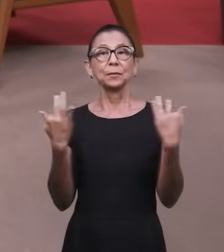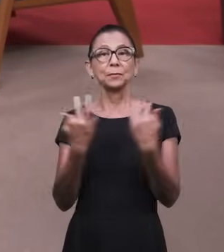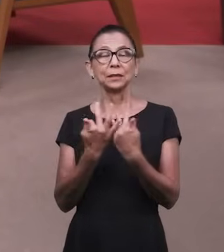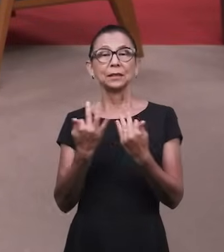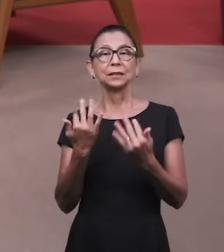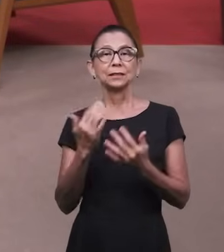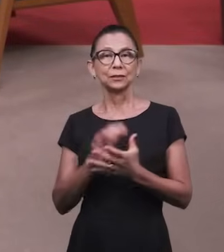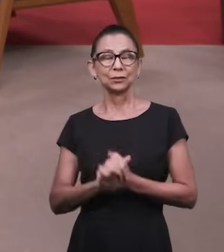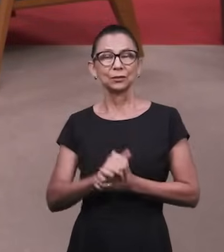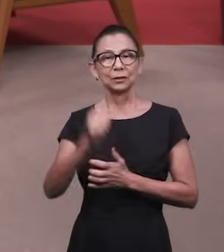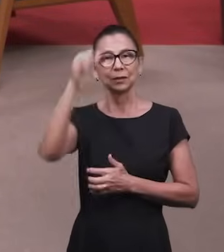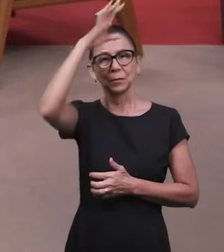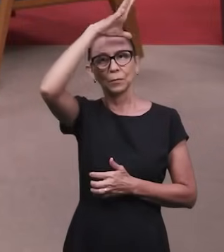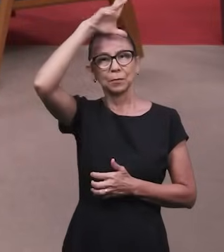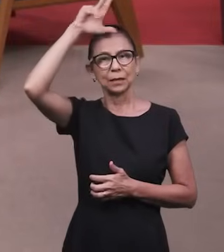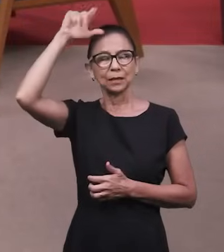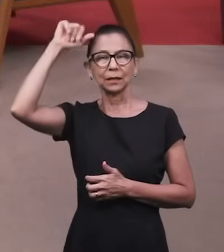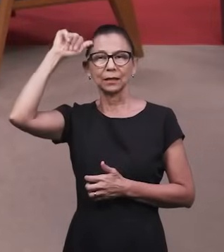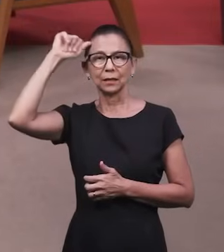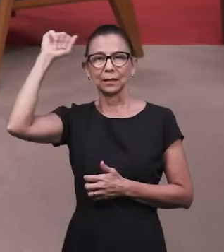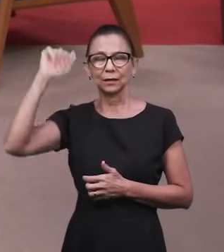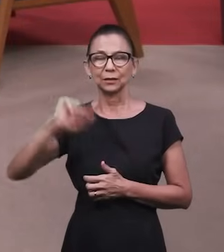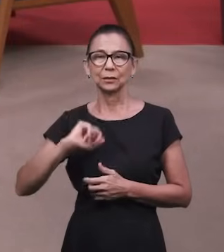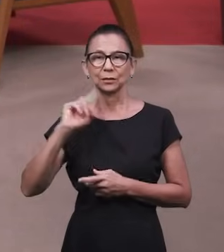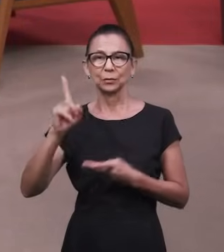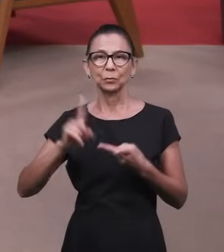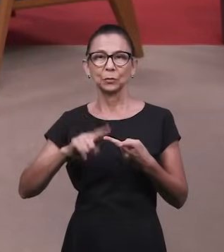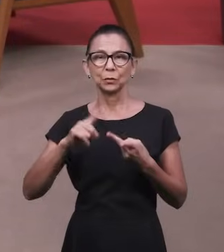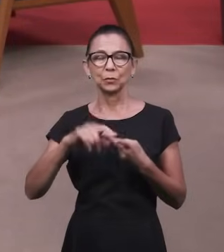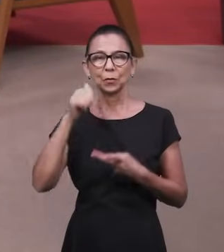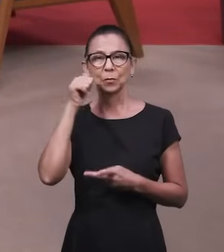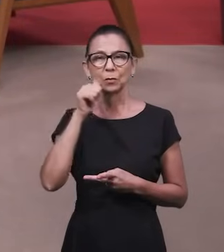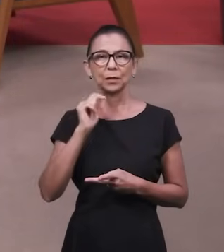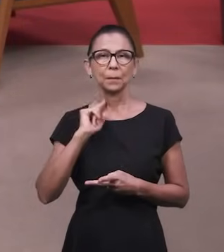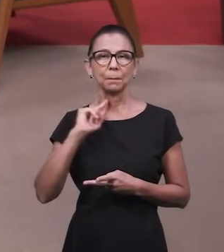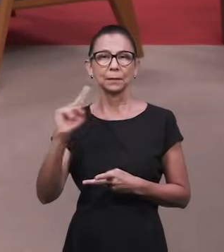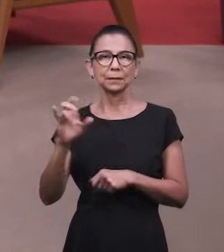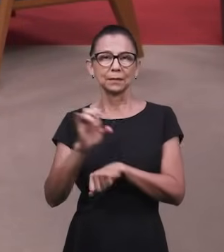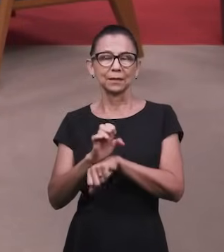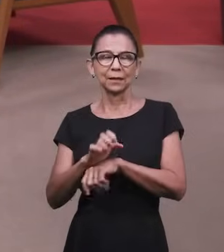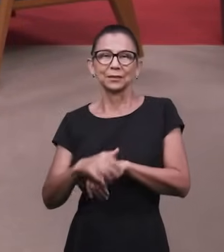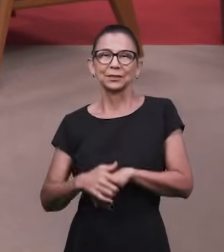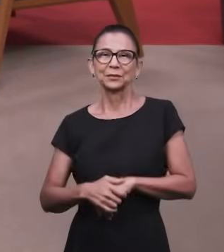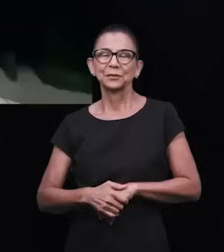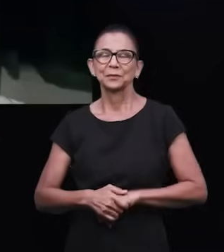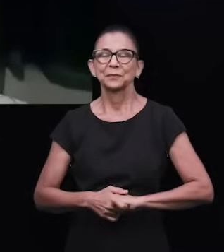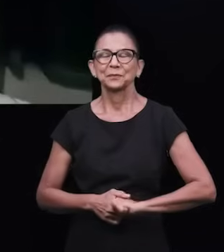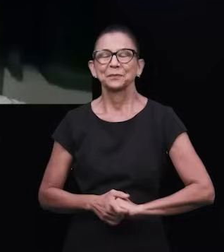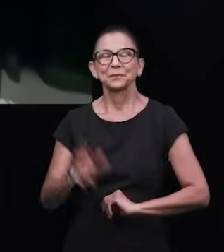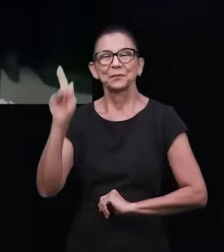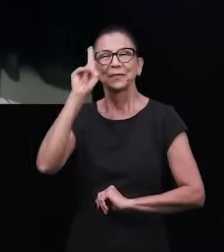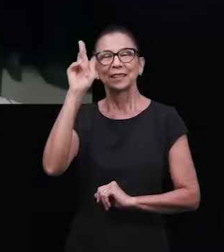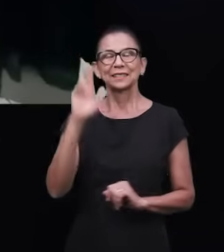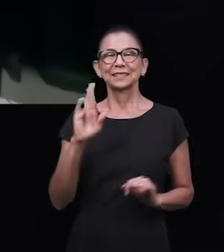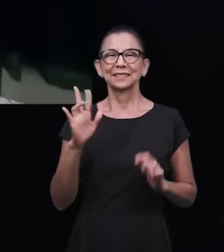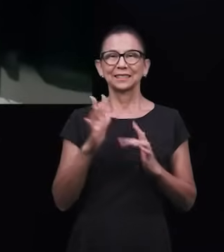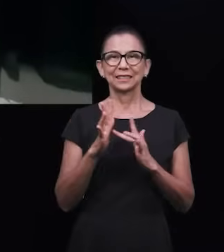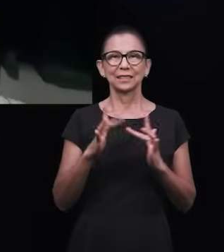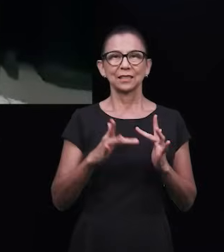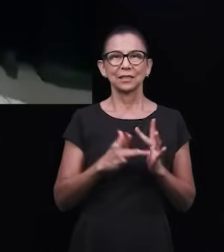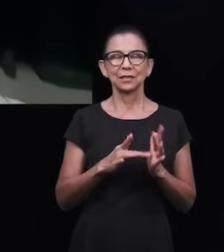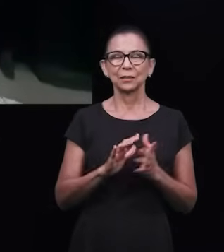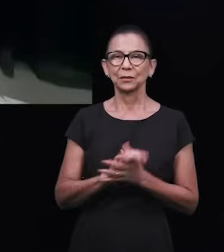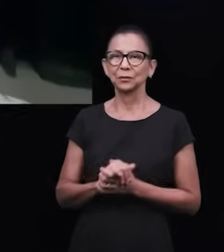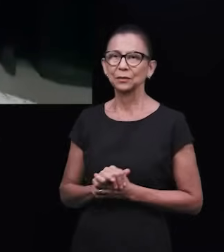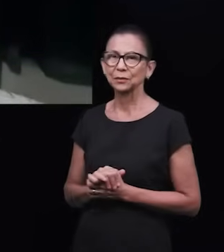do Amazonas, e na sequência a nossa irmã Joyce, de Ouro Branco, Minas Gerais. Vamos assistir aos vídeos. Paz do Senhor Jesus, irmãos. Me